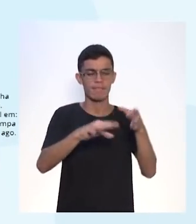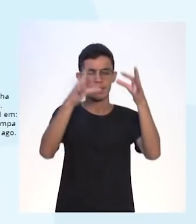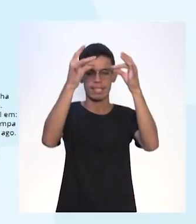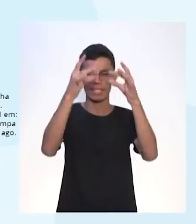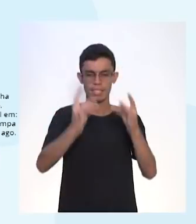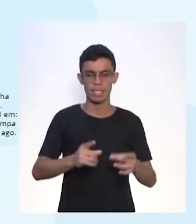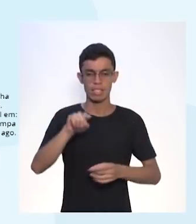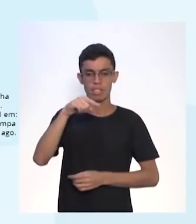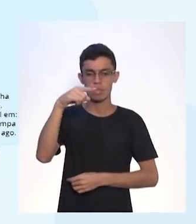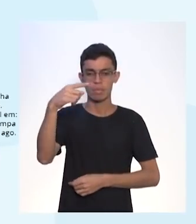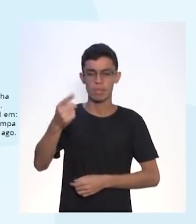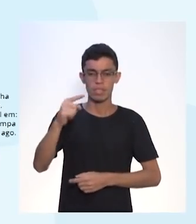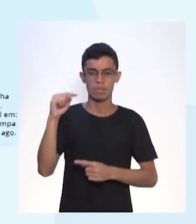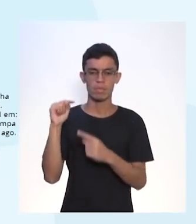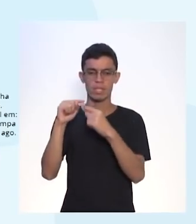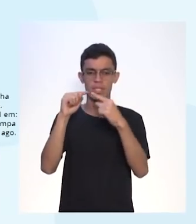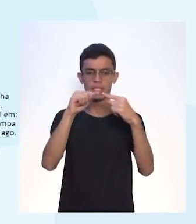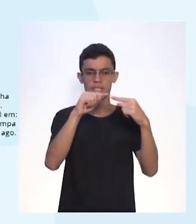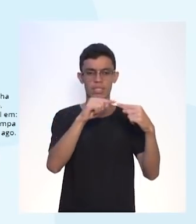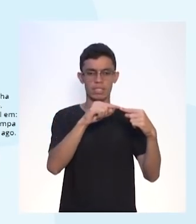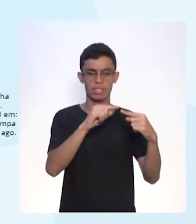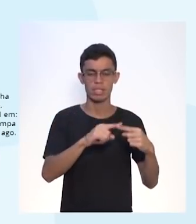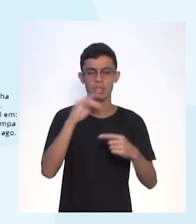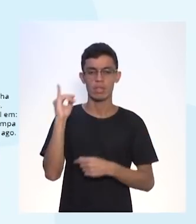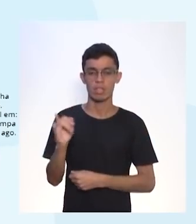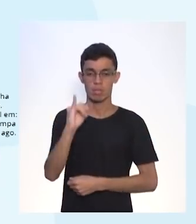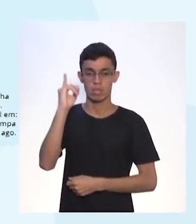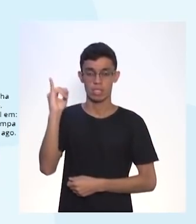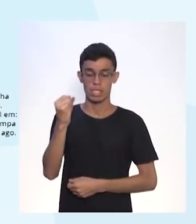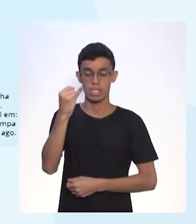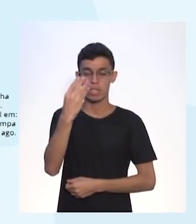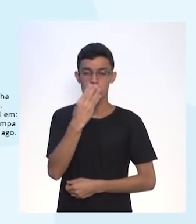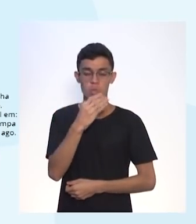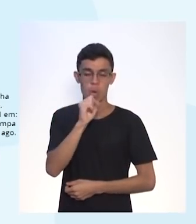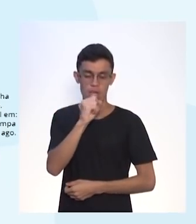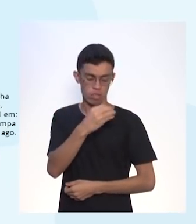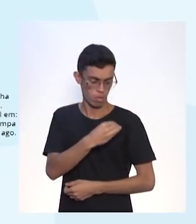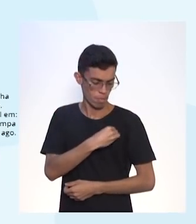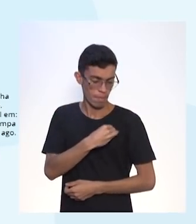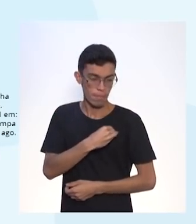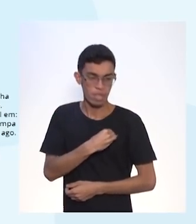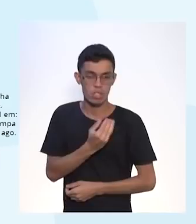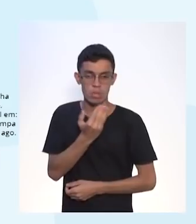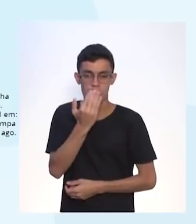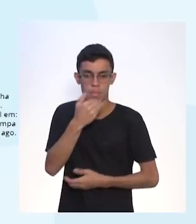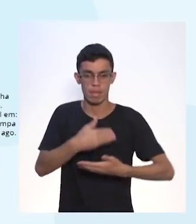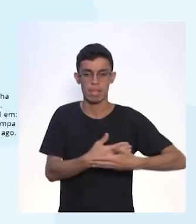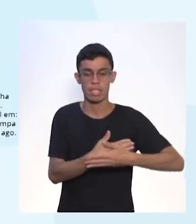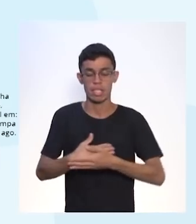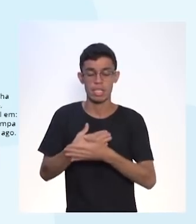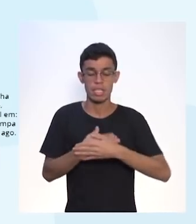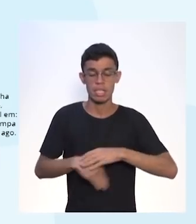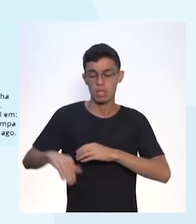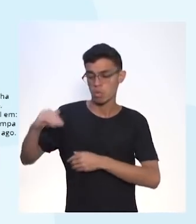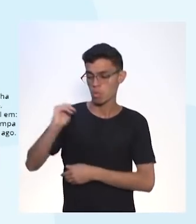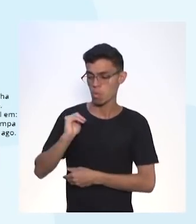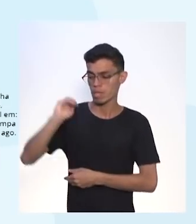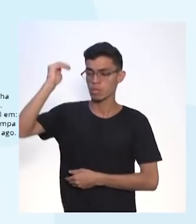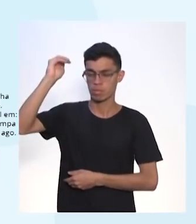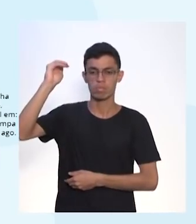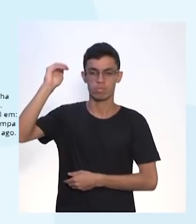isso, estabeleça uma relação lógica entre a importância do leite para bebês e a figura do adulto. Então, temos lá